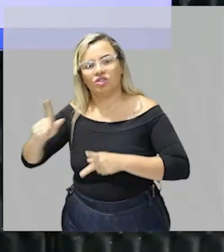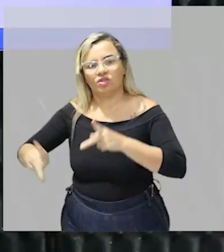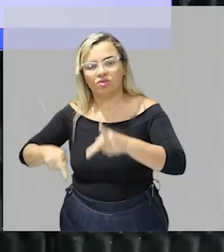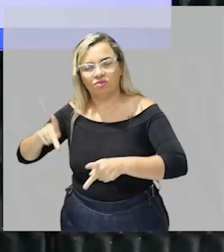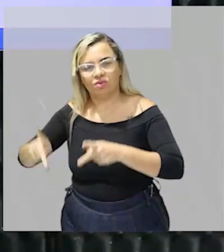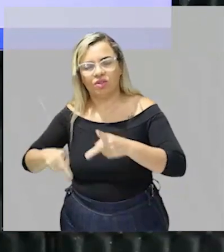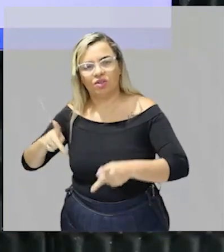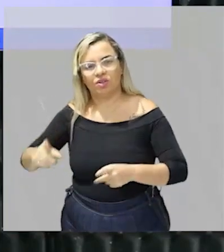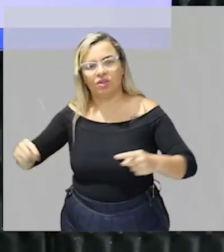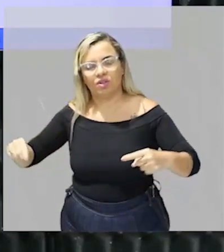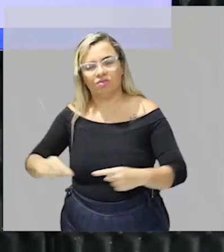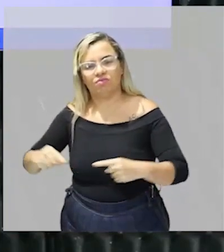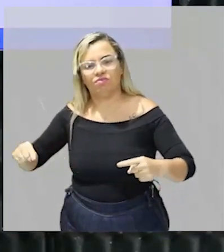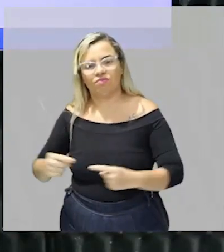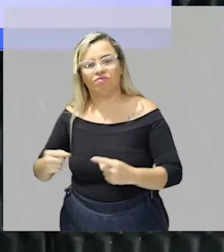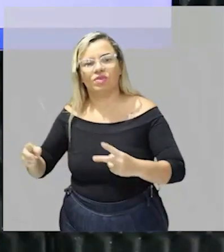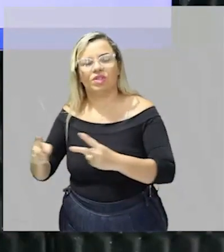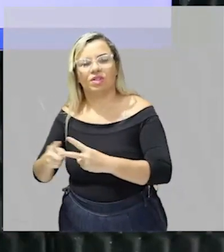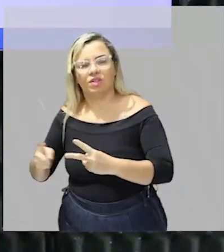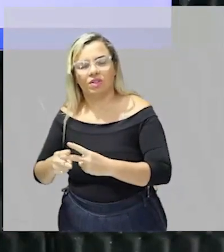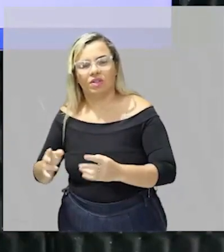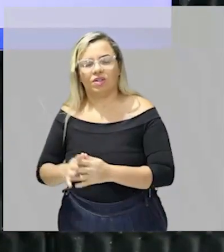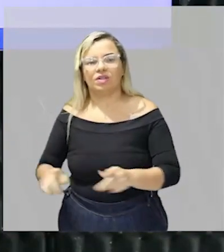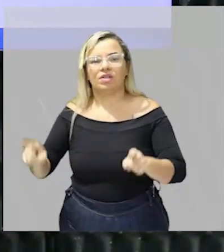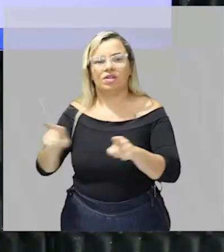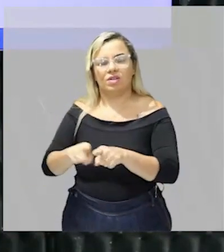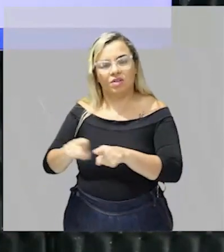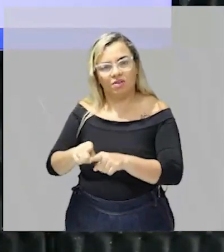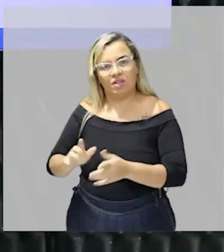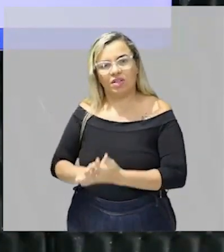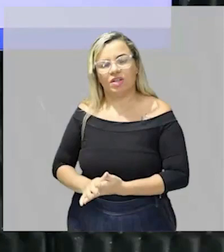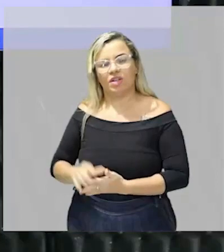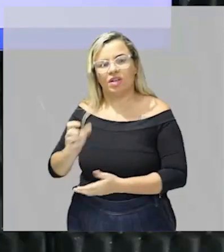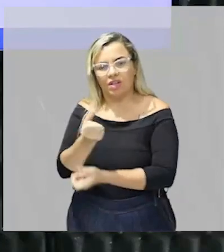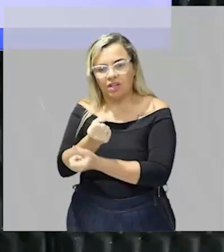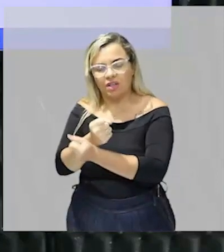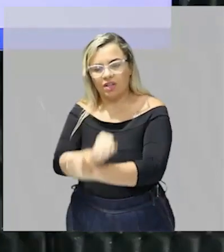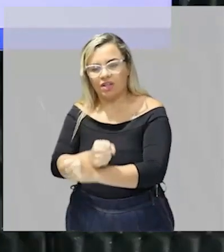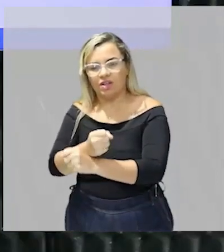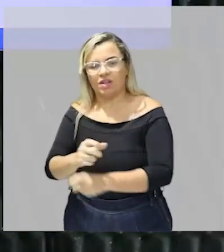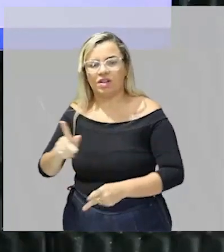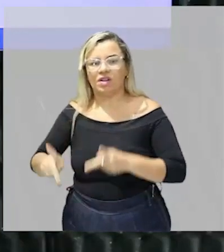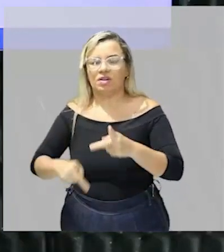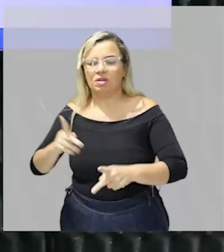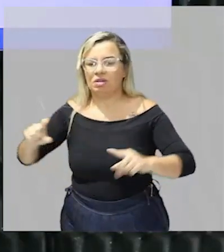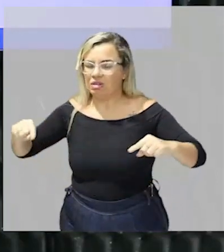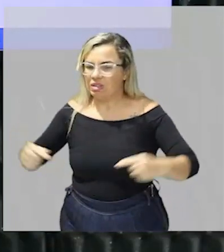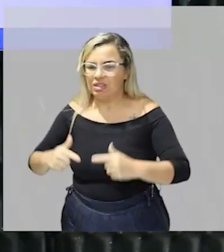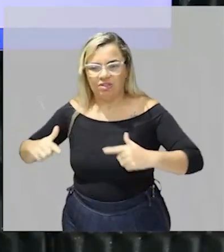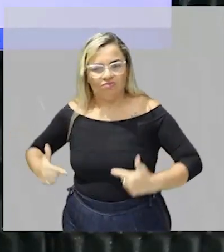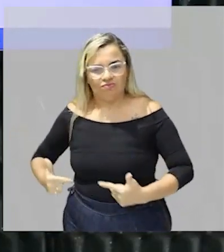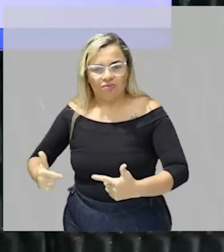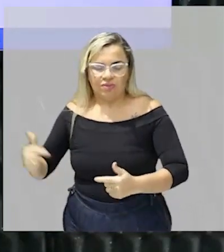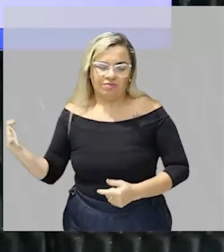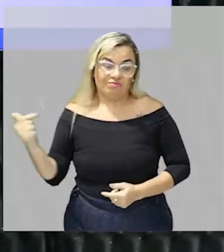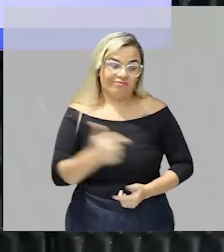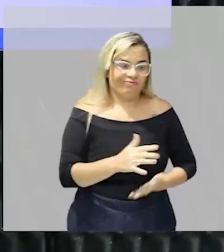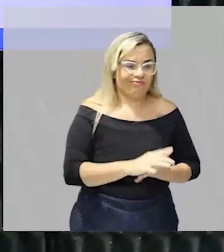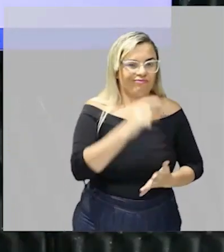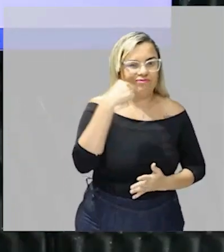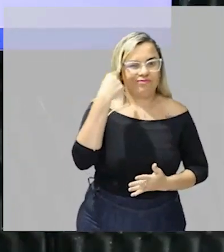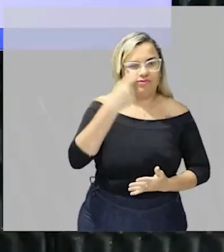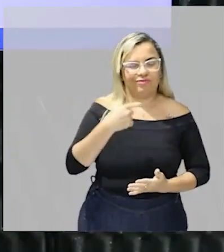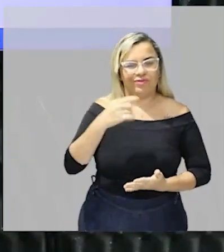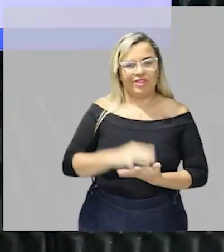dominados. Que os aztecas escravizaram alguns povos. Então, estavam ocorrendo ali rivalidades. E os espanhóis se